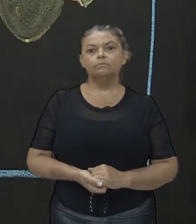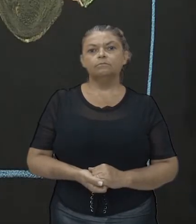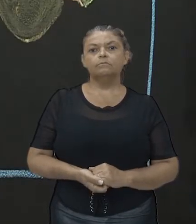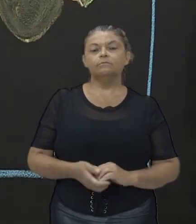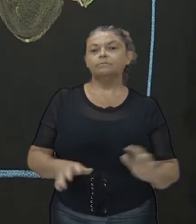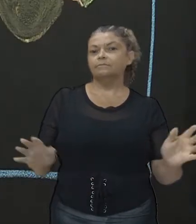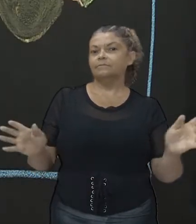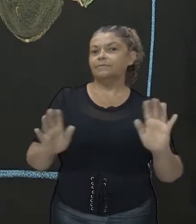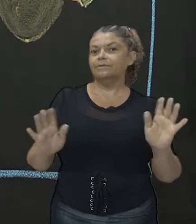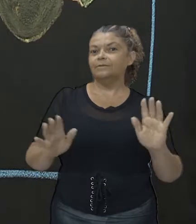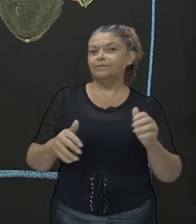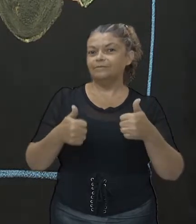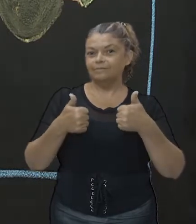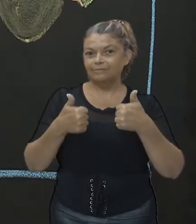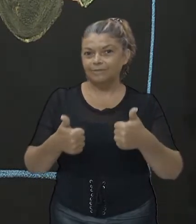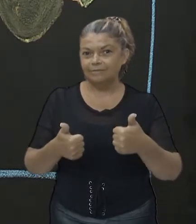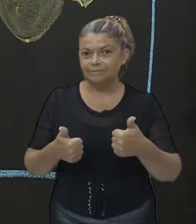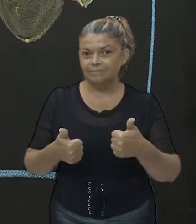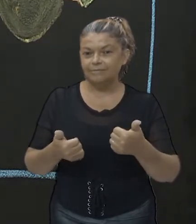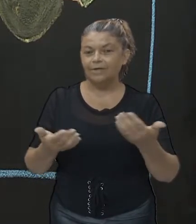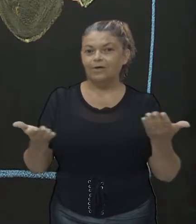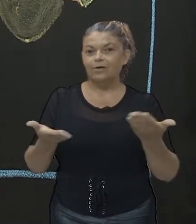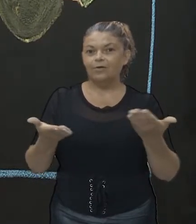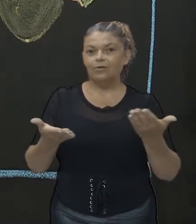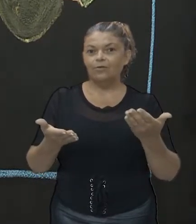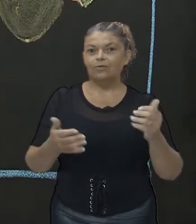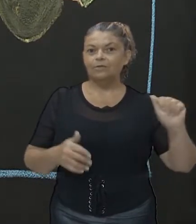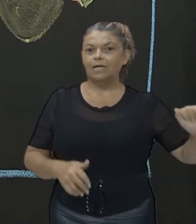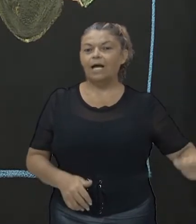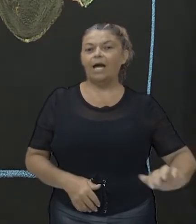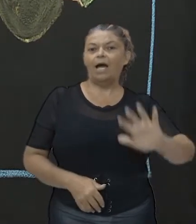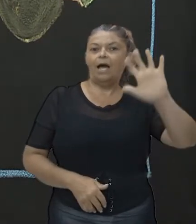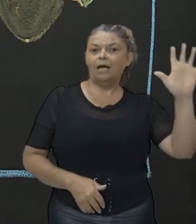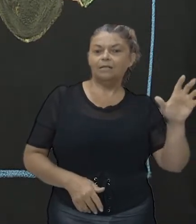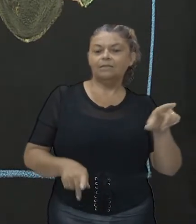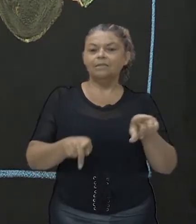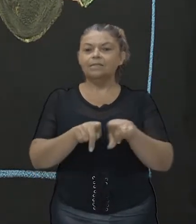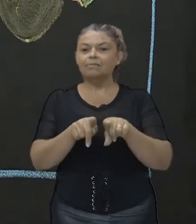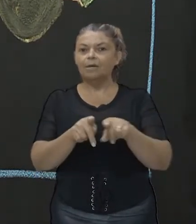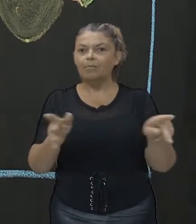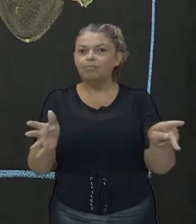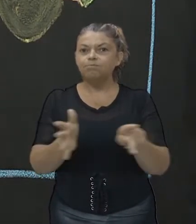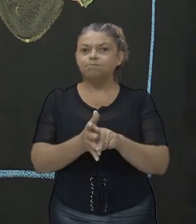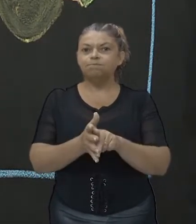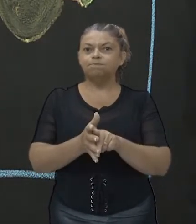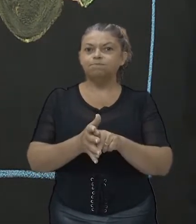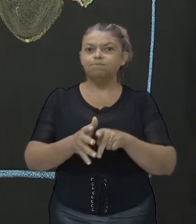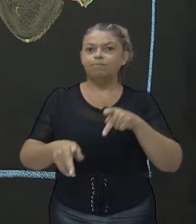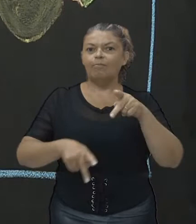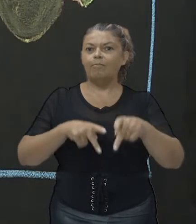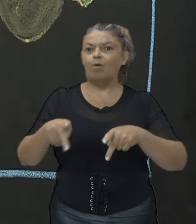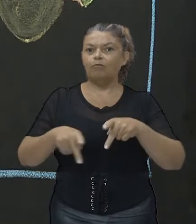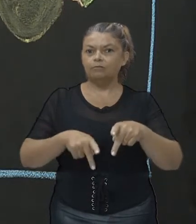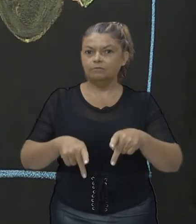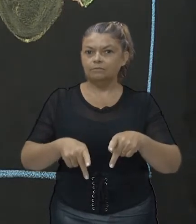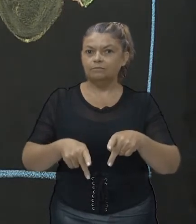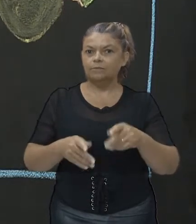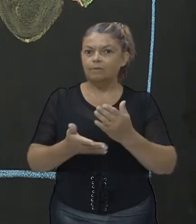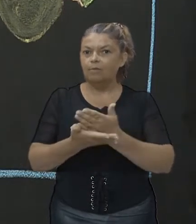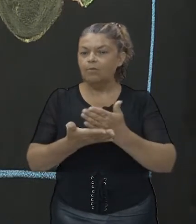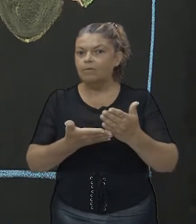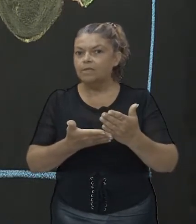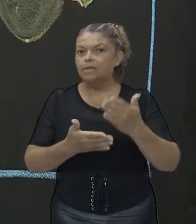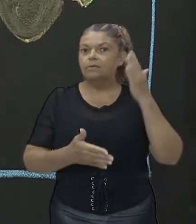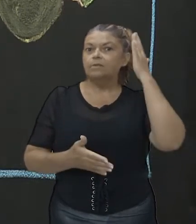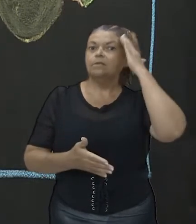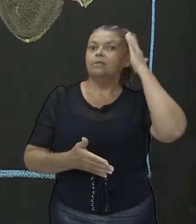Fala pessoal, tudo bem? Vamos falar sobre a Ásia e a sua população. Para começar, vamos entender